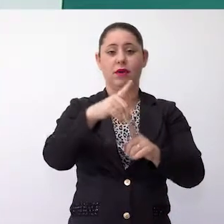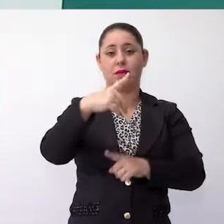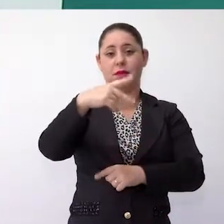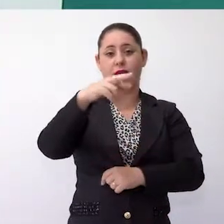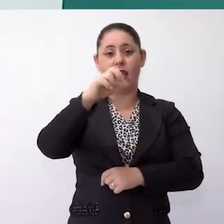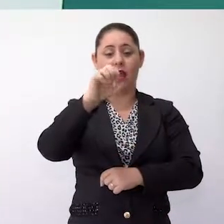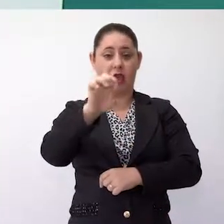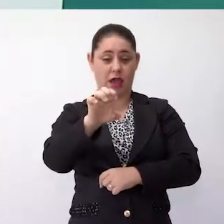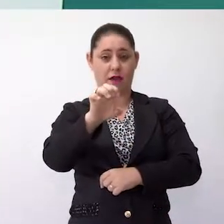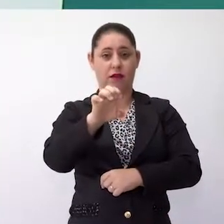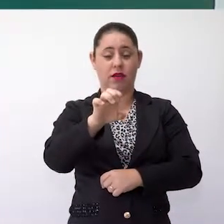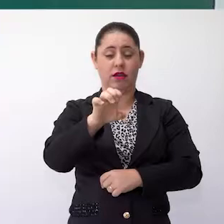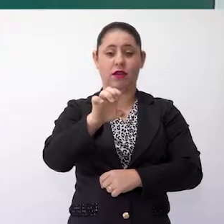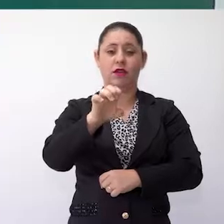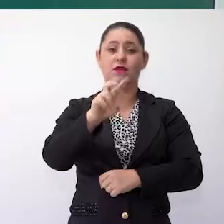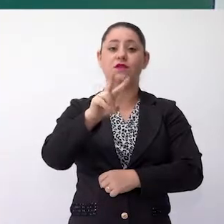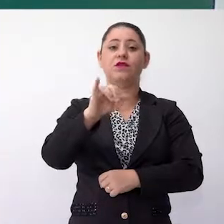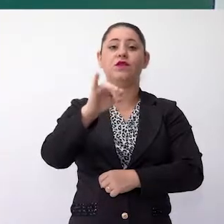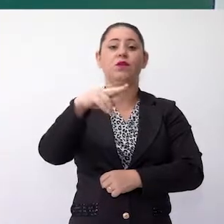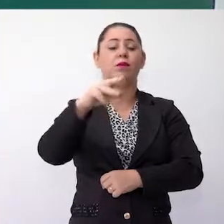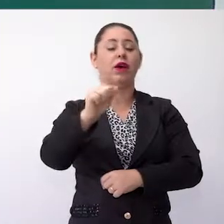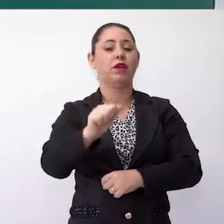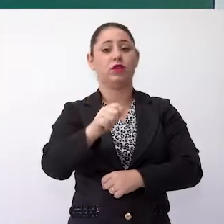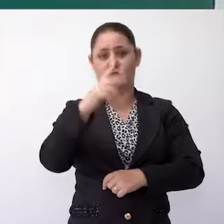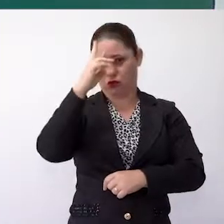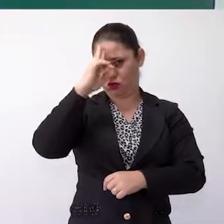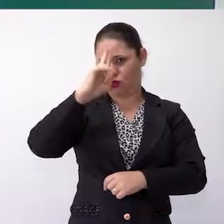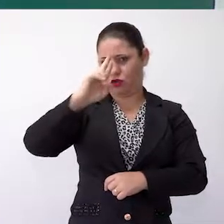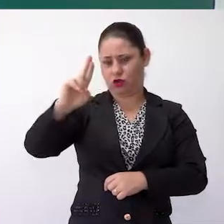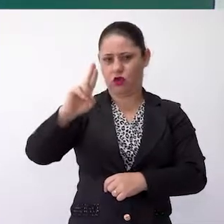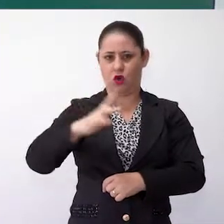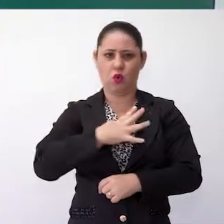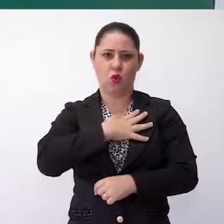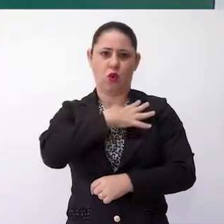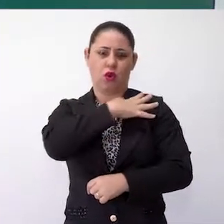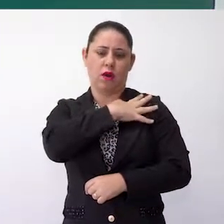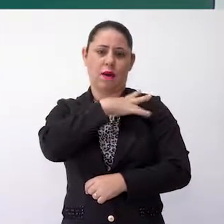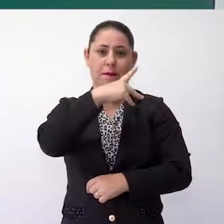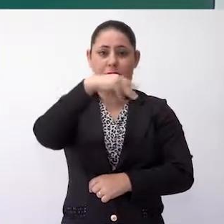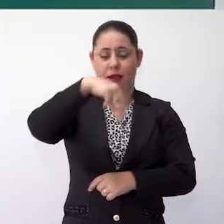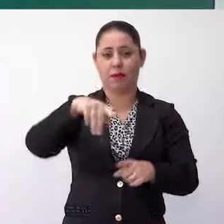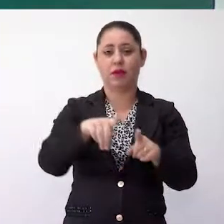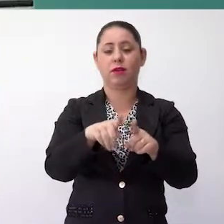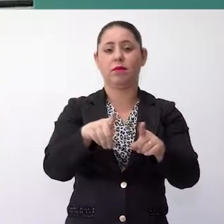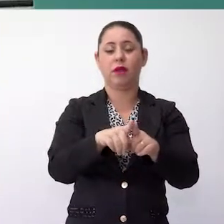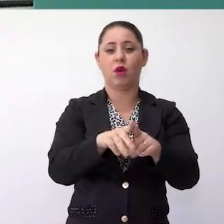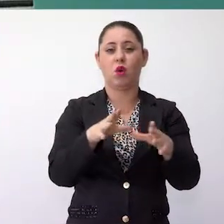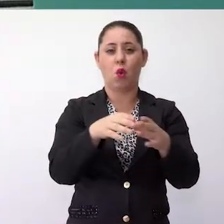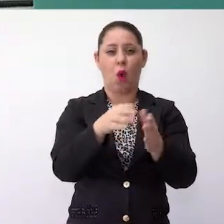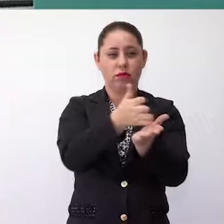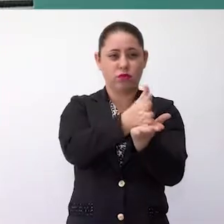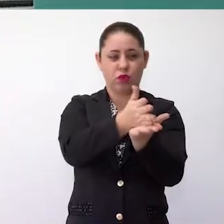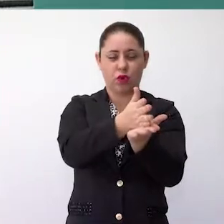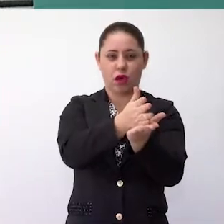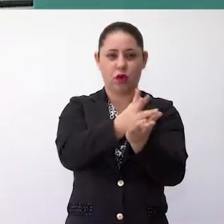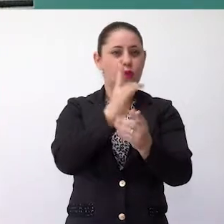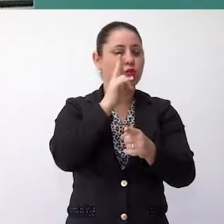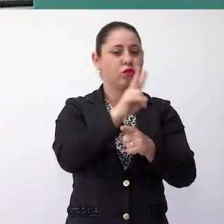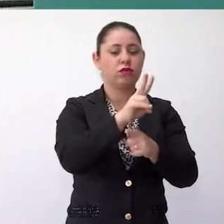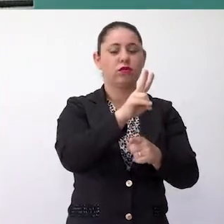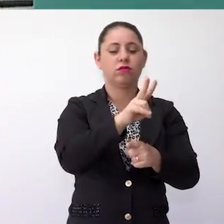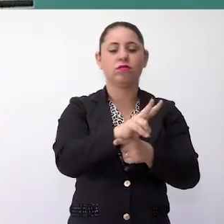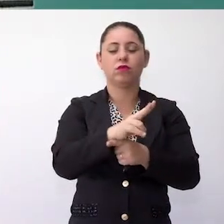Vilmar Fernandes da Silva. E o Diretor-Coronel PM também do Departamento de Operações de Fronteira, o nosso